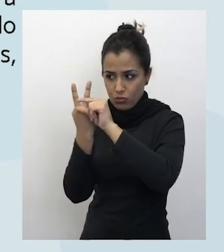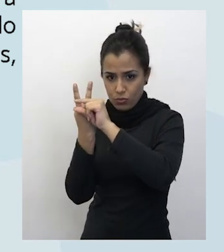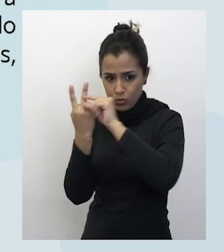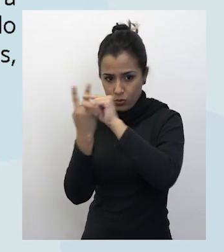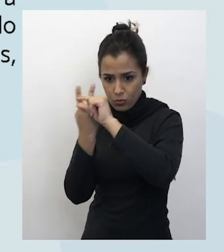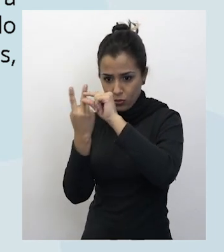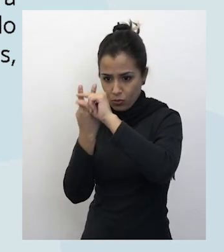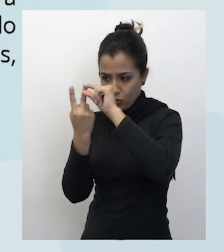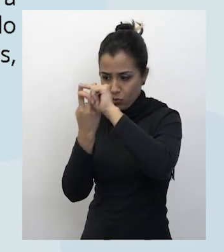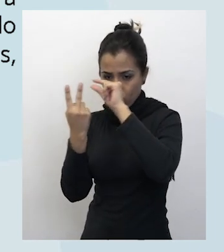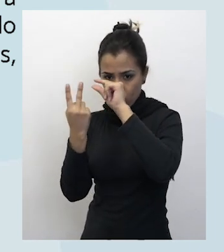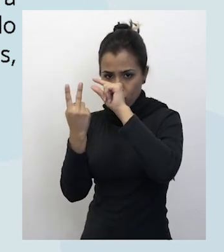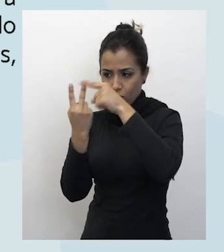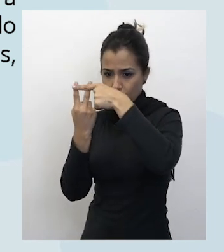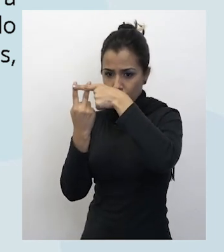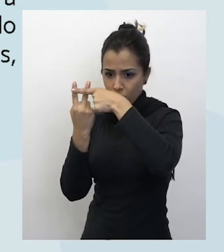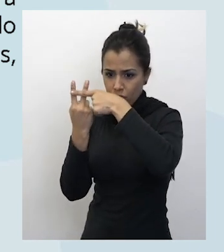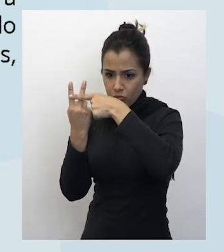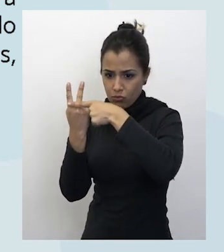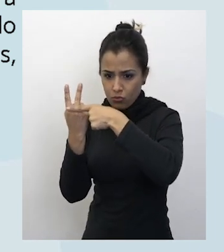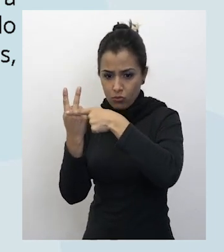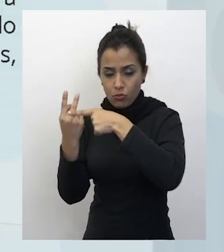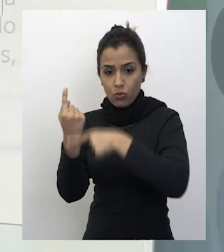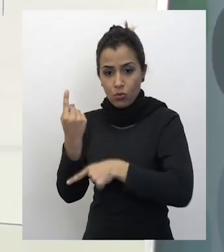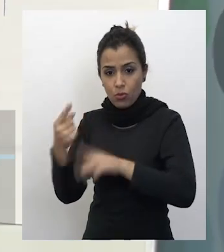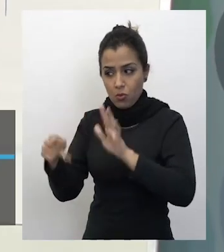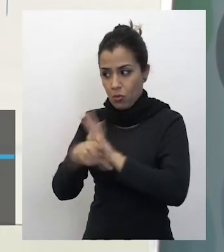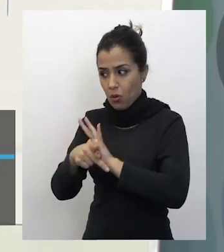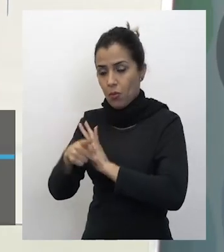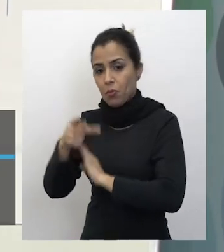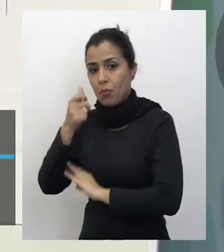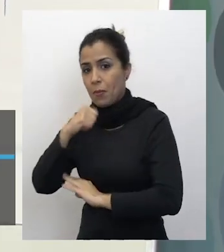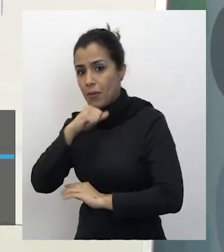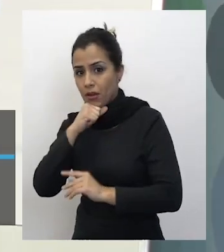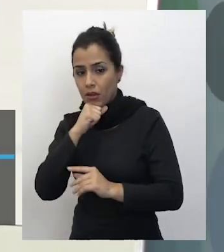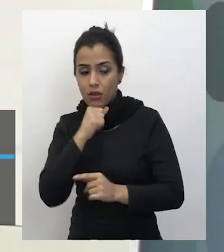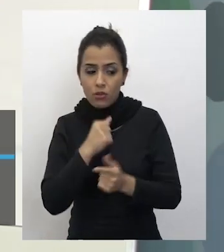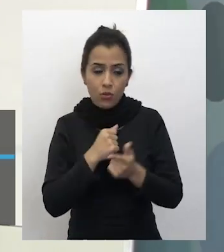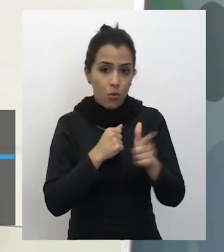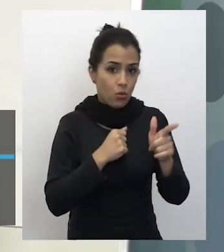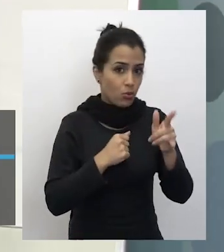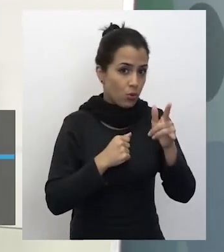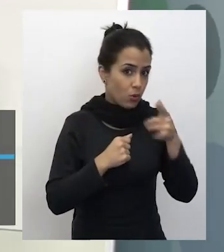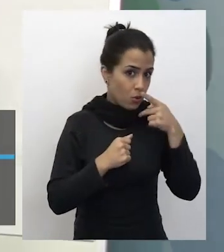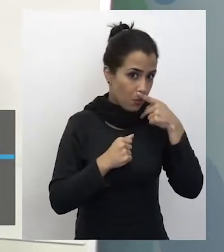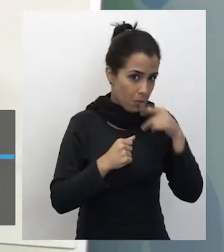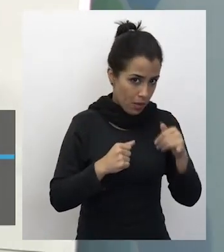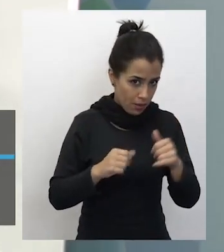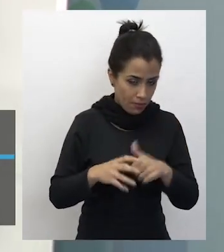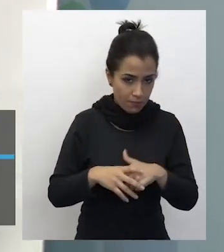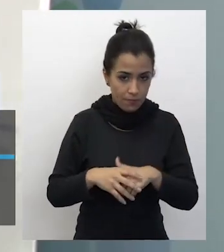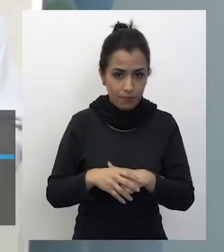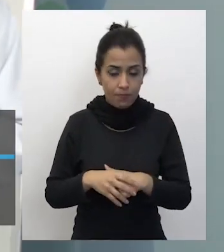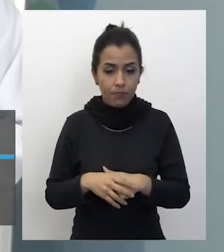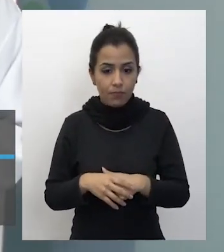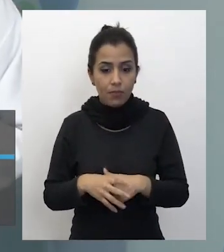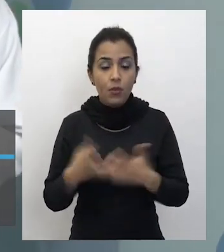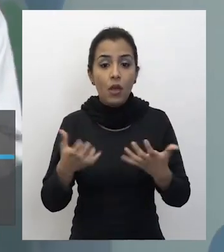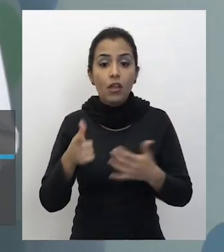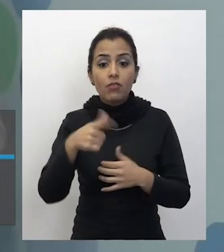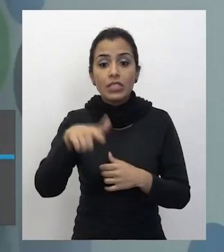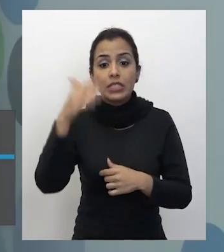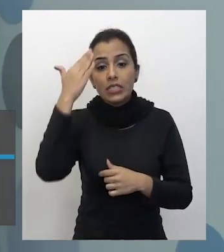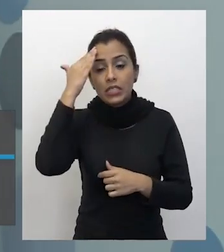do pai e um da mãe. Tudo bem, gente? Pois bem, dito isto, eu quero que vocês entendam o